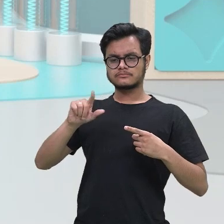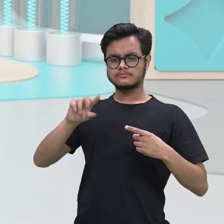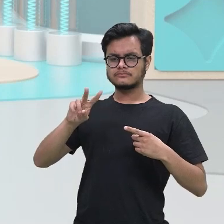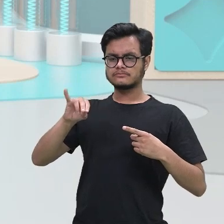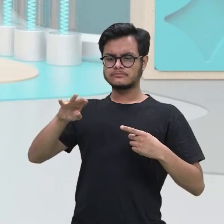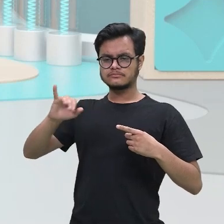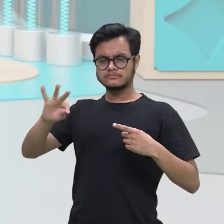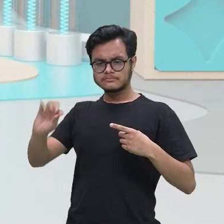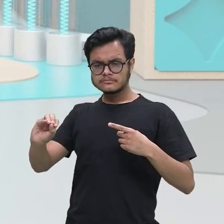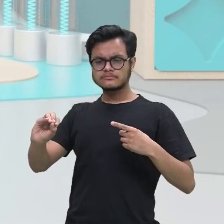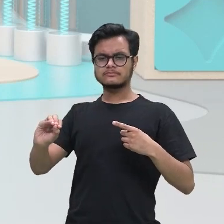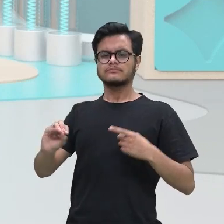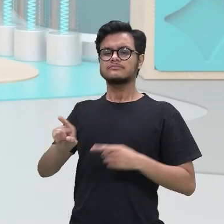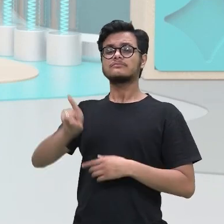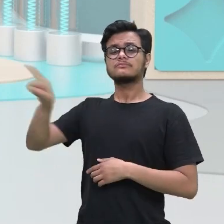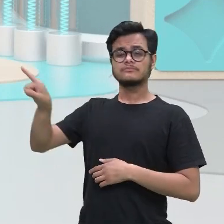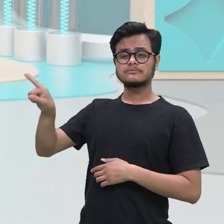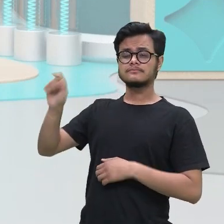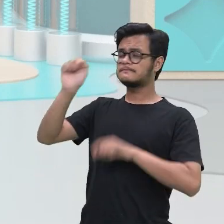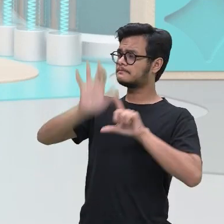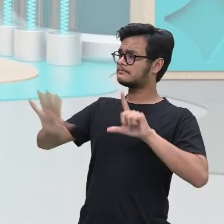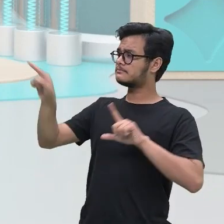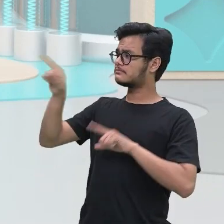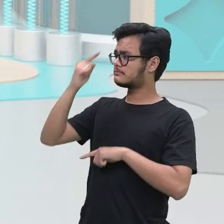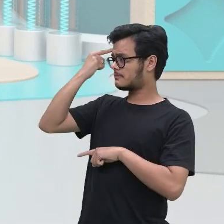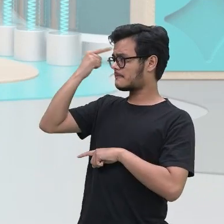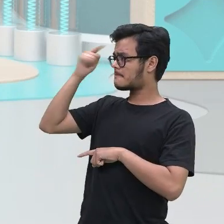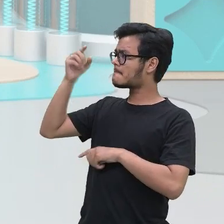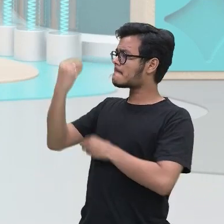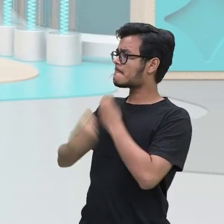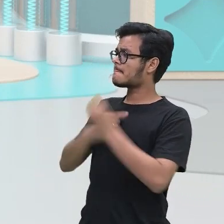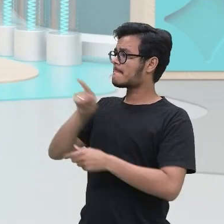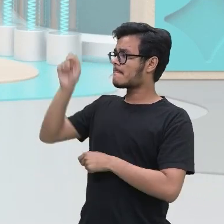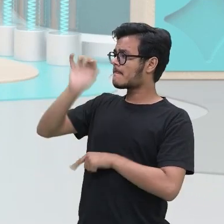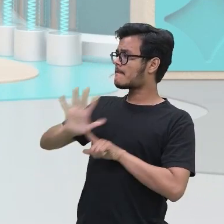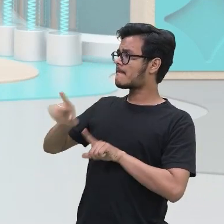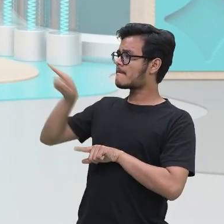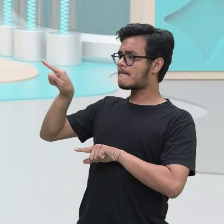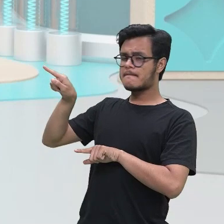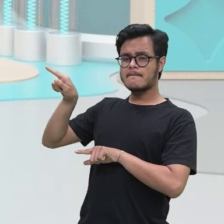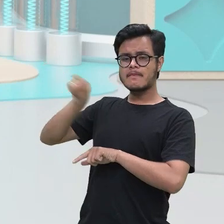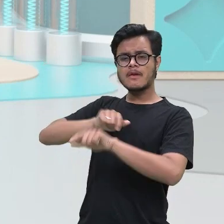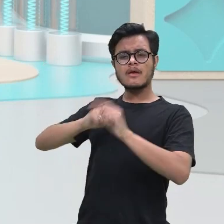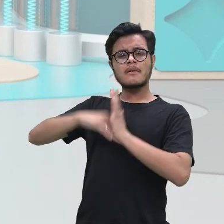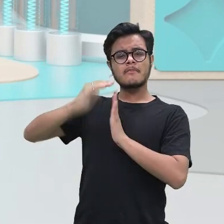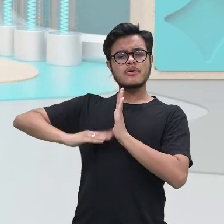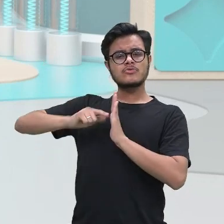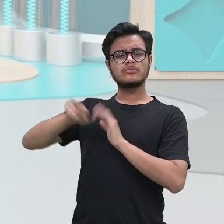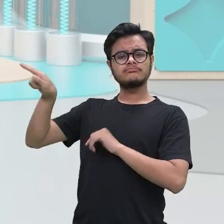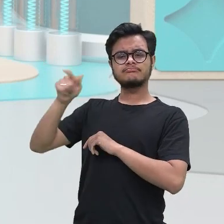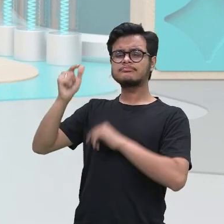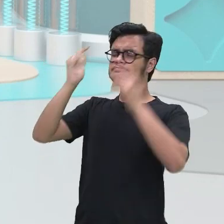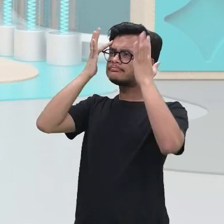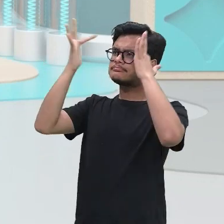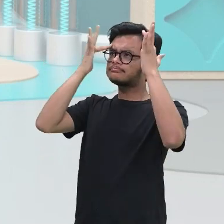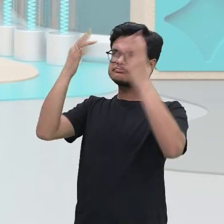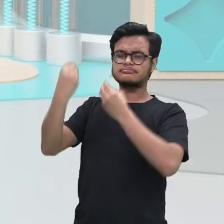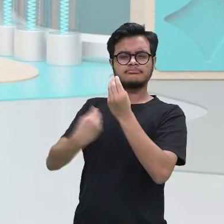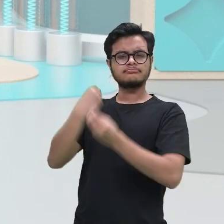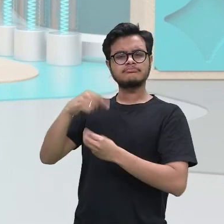nessa imagem aí que você pode imaginar, observando a imagem, observando a pintura, imaginar o que está ocorrendo,